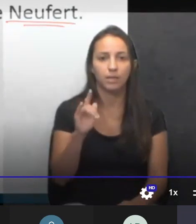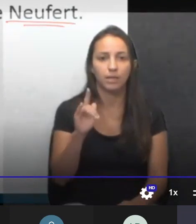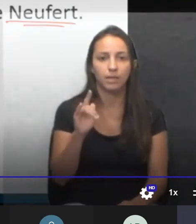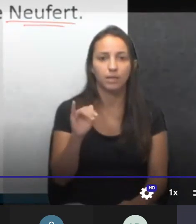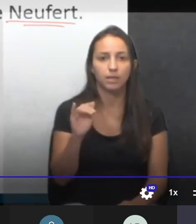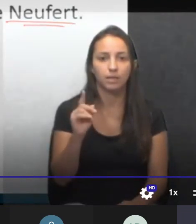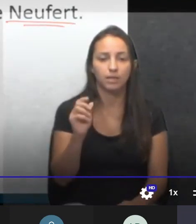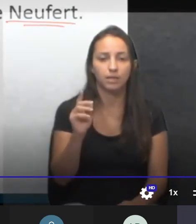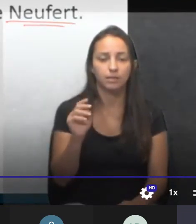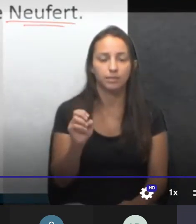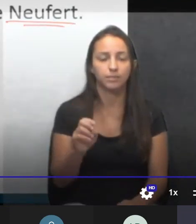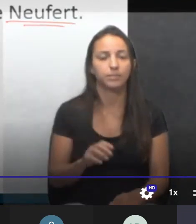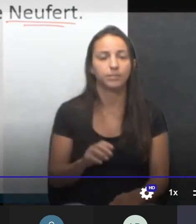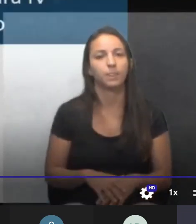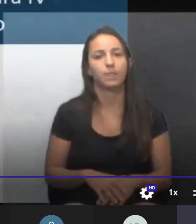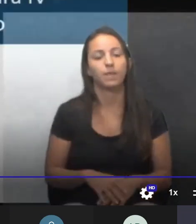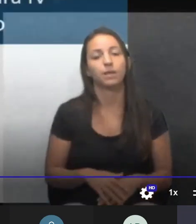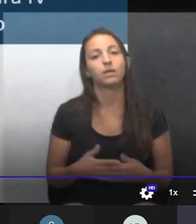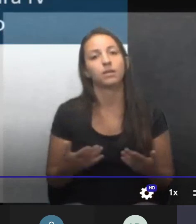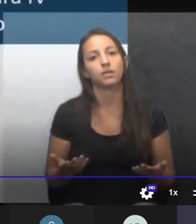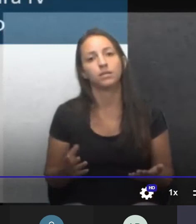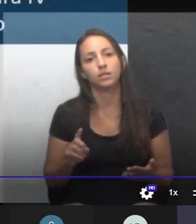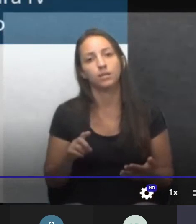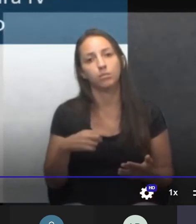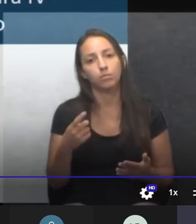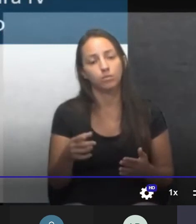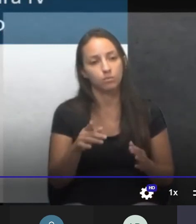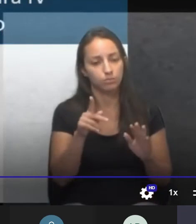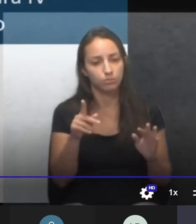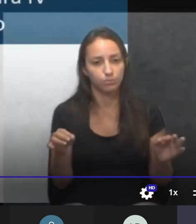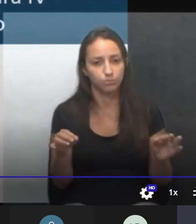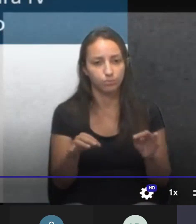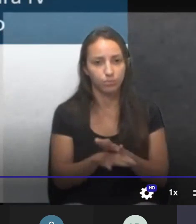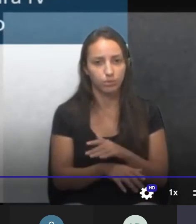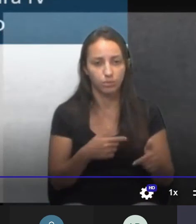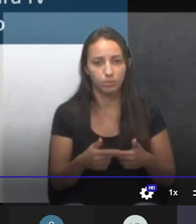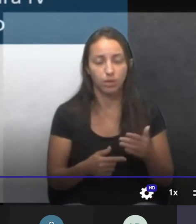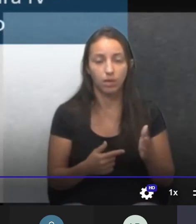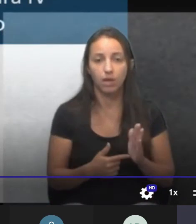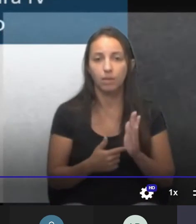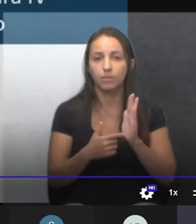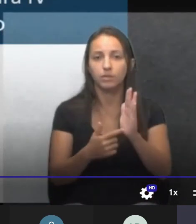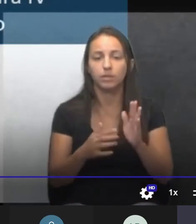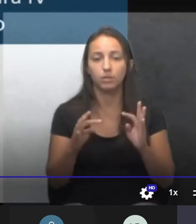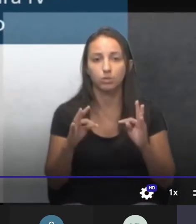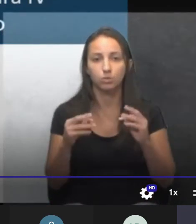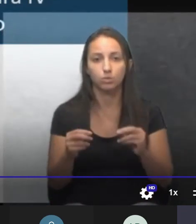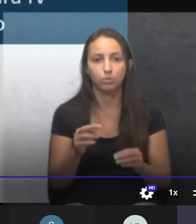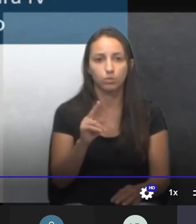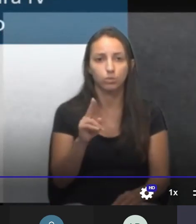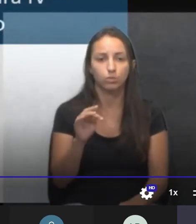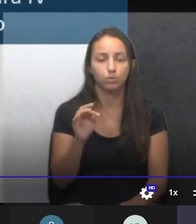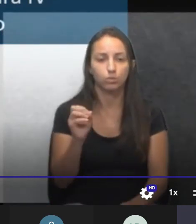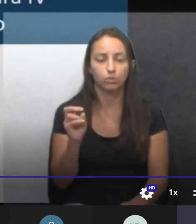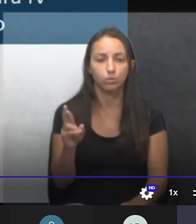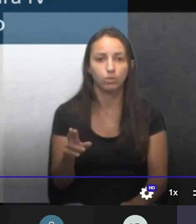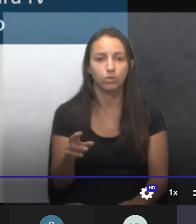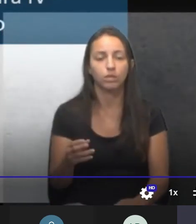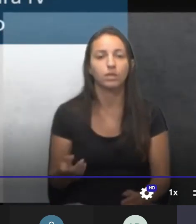elementos muito importantes. E após finalizar o seu trabalho, lembre-se de apresentar tudo que produziu para o seu tutor